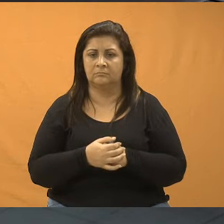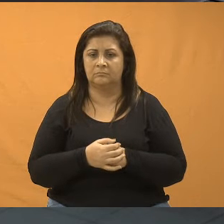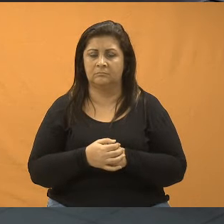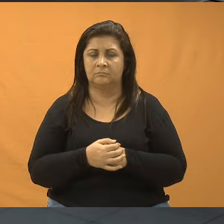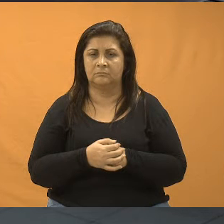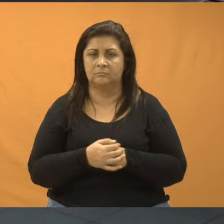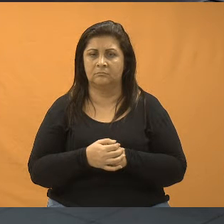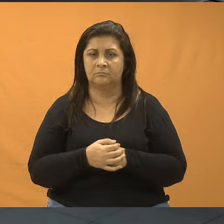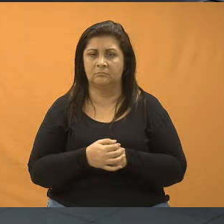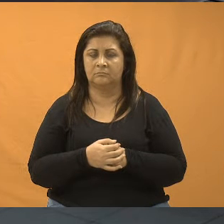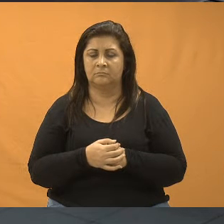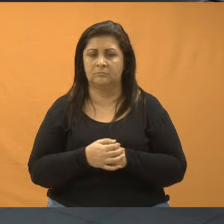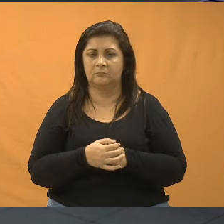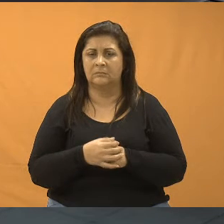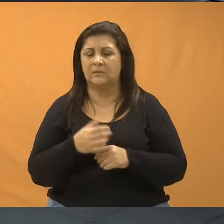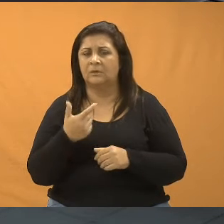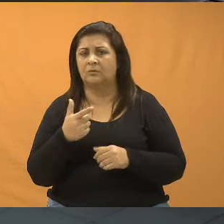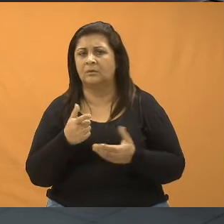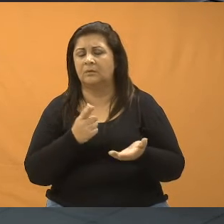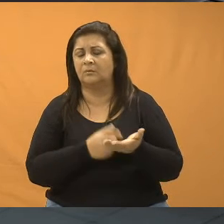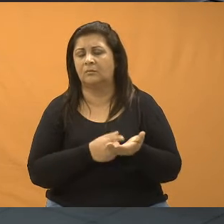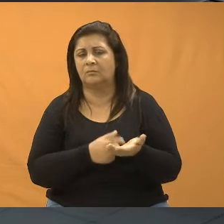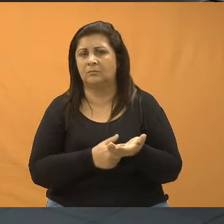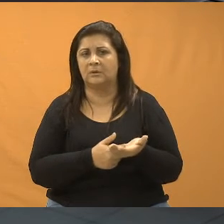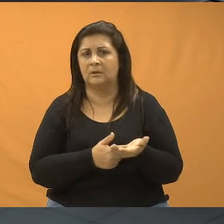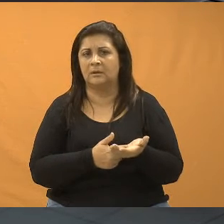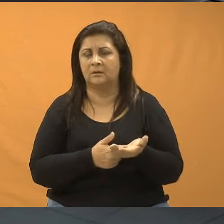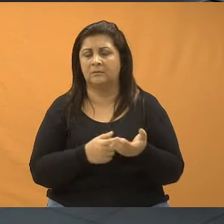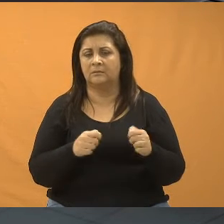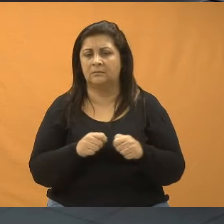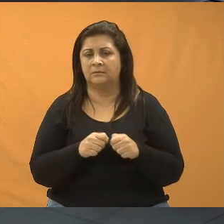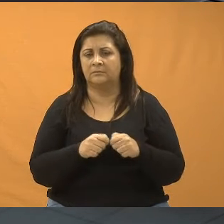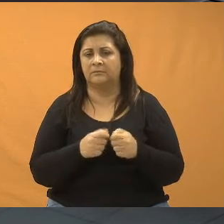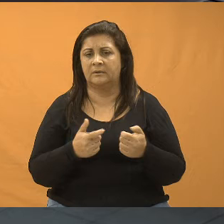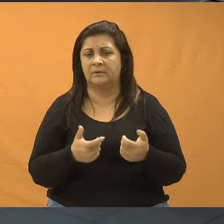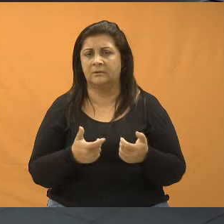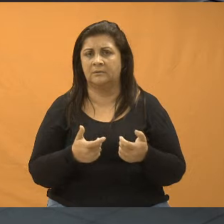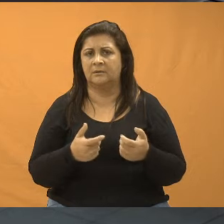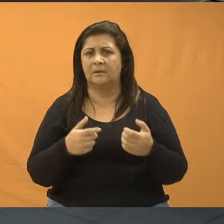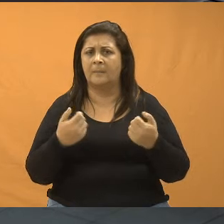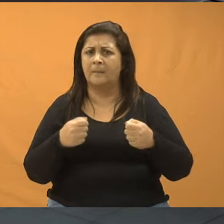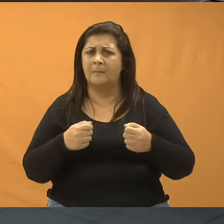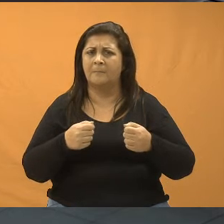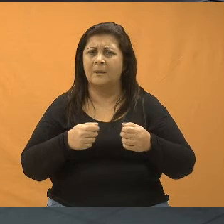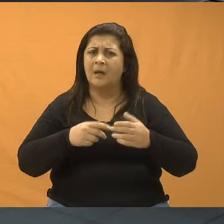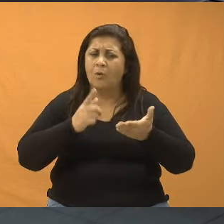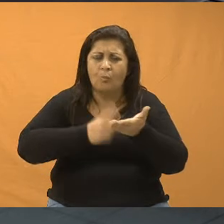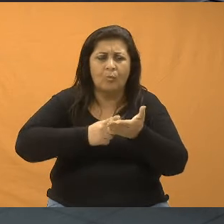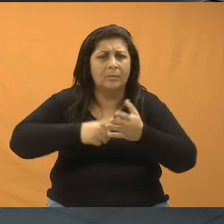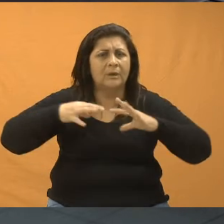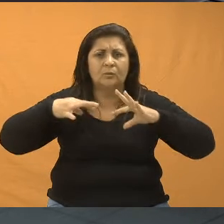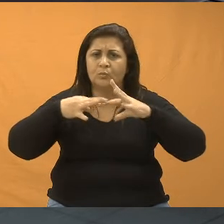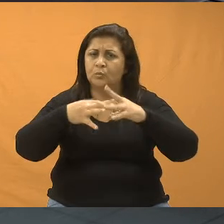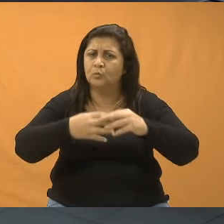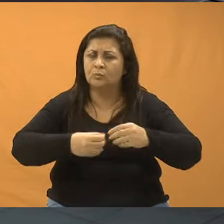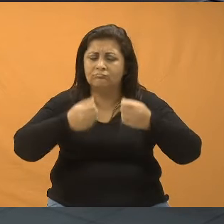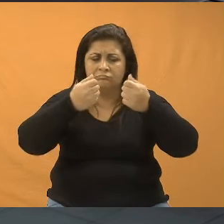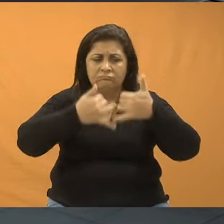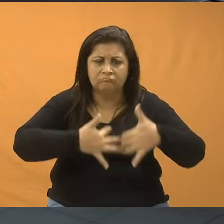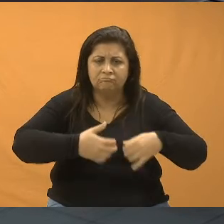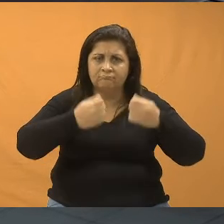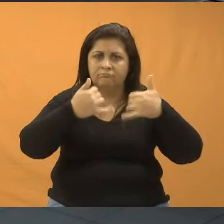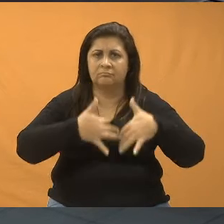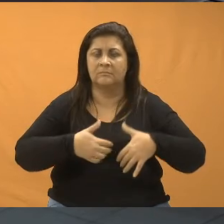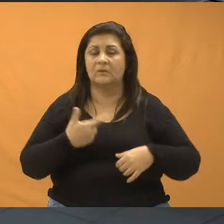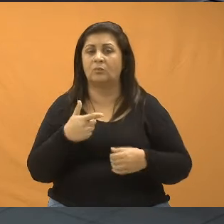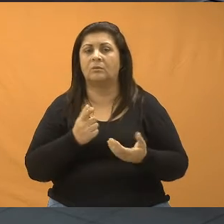Nenhum né? contrato, quando você faz um contrato complexo desse, é um contrato, ele é bem amarrado juridicamente. Não existe